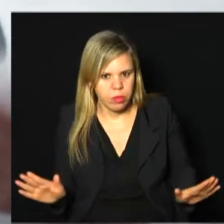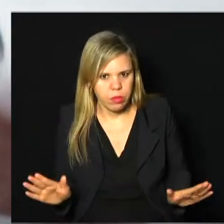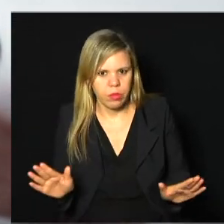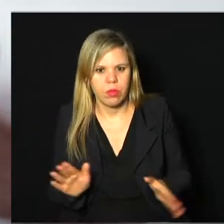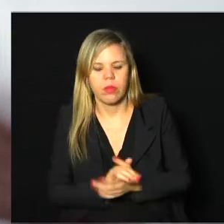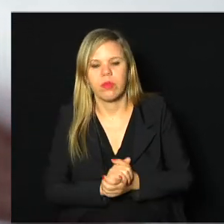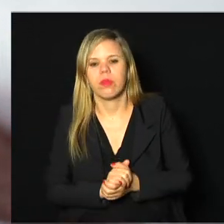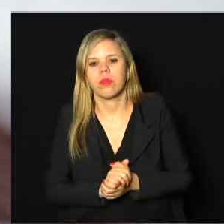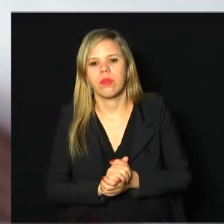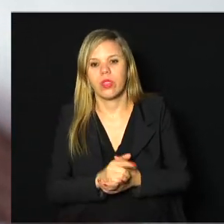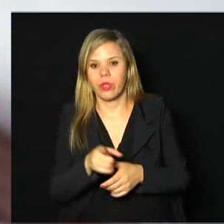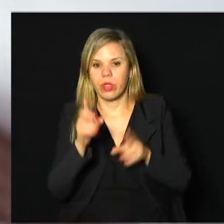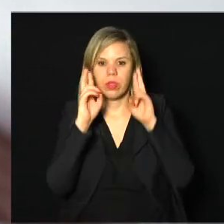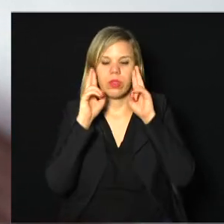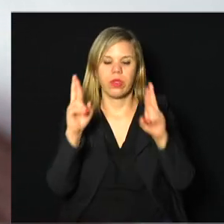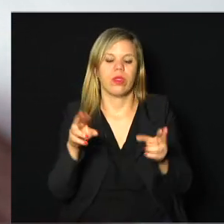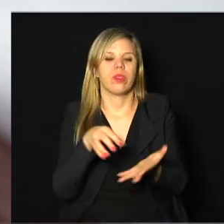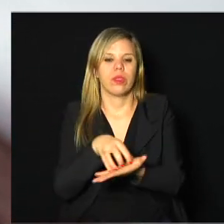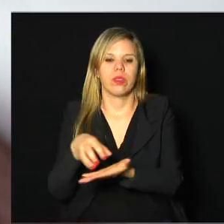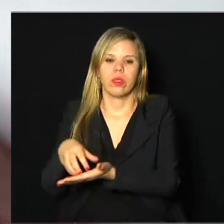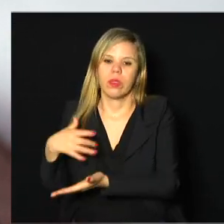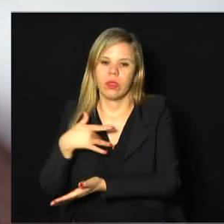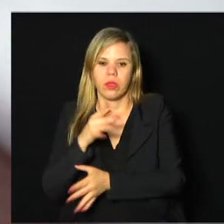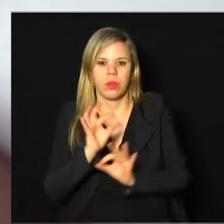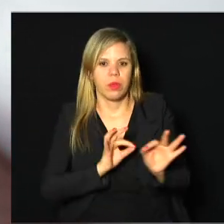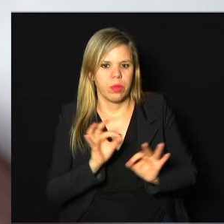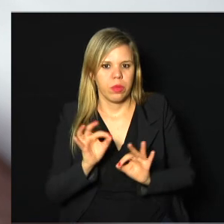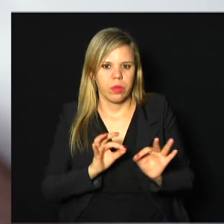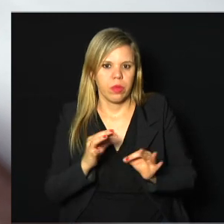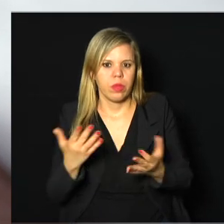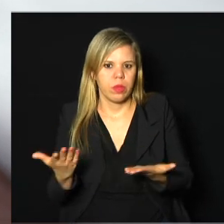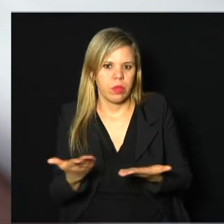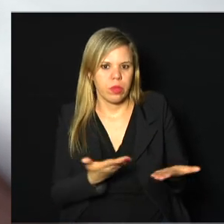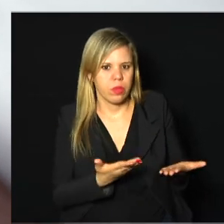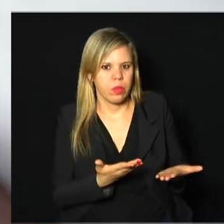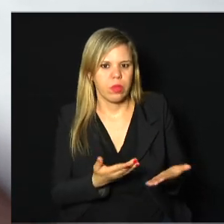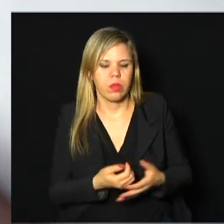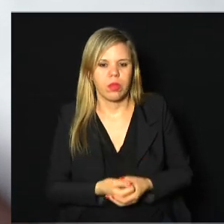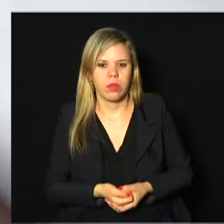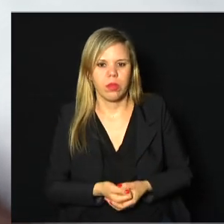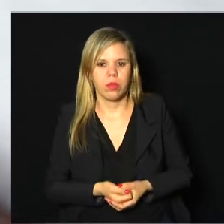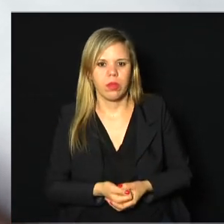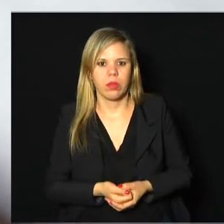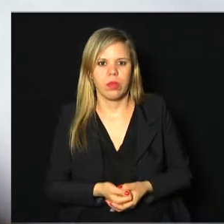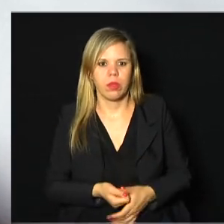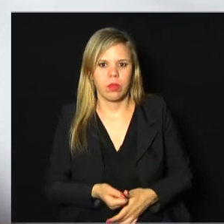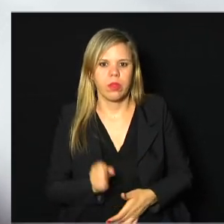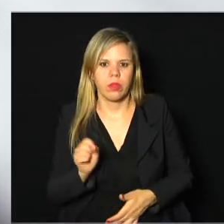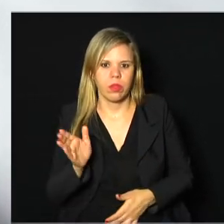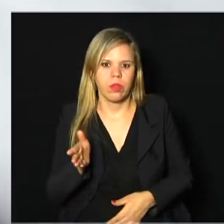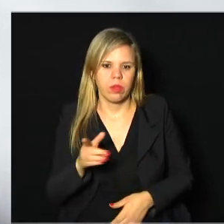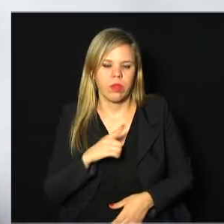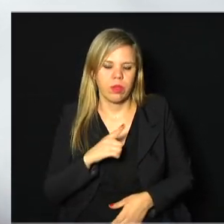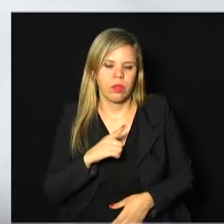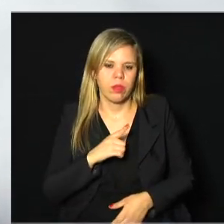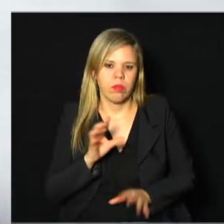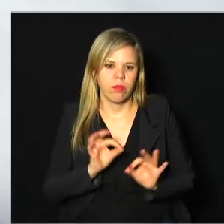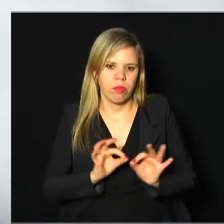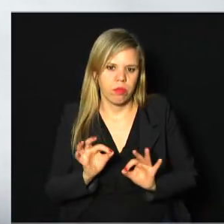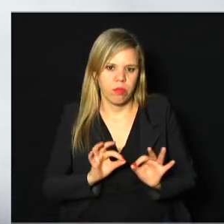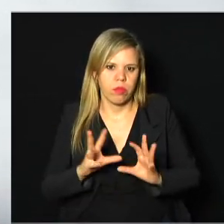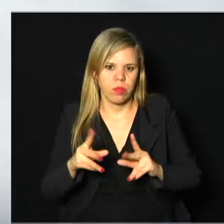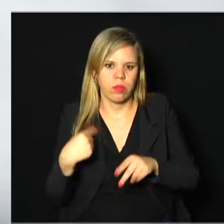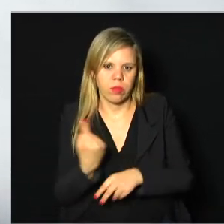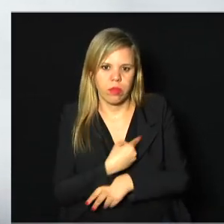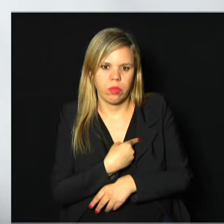ter aglomeração, né? Você respeite. As unidades já estão organizadas, né, para receber, né? Já estão organizadas,